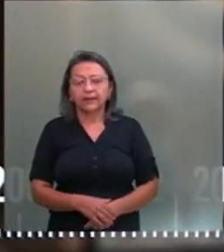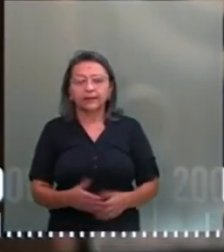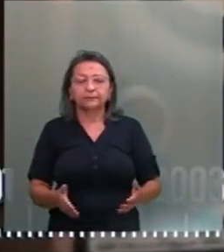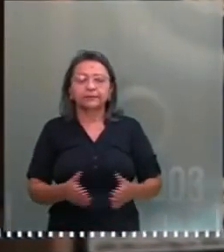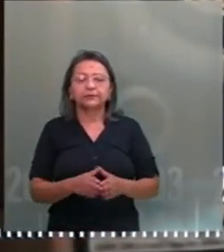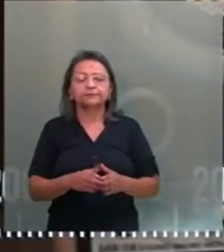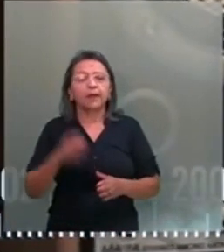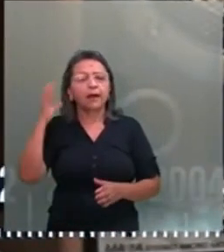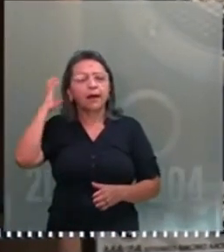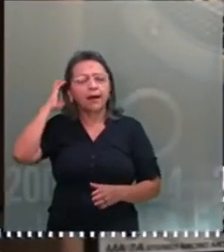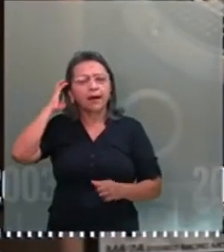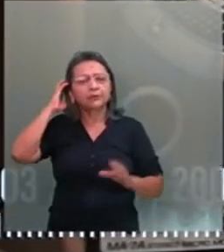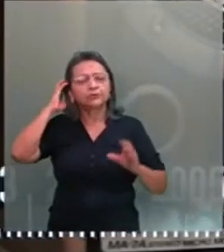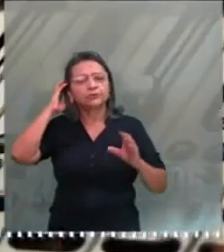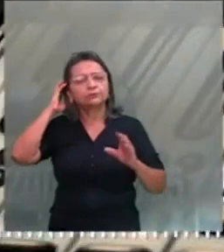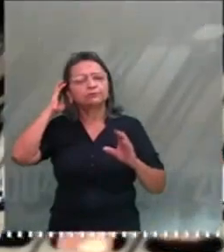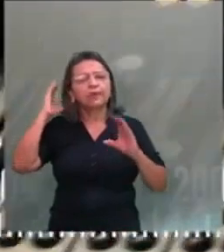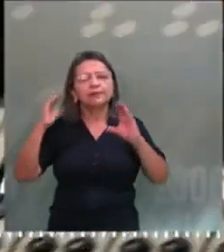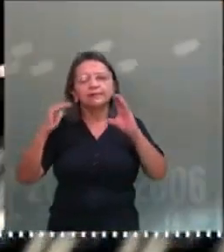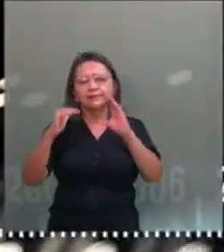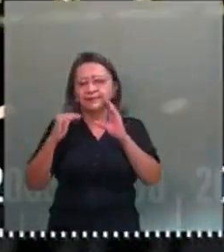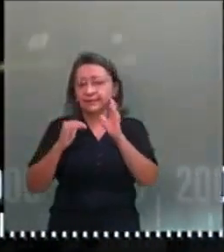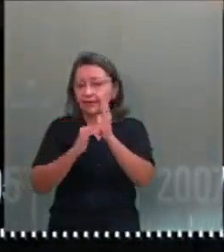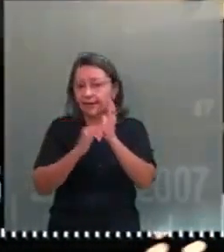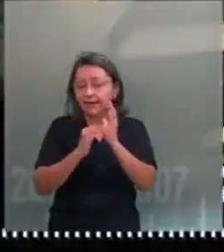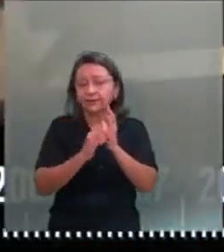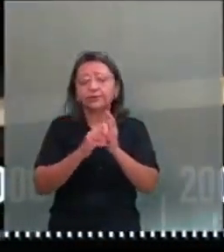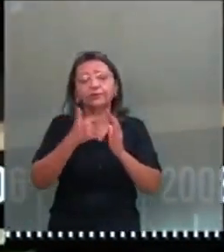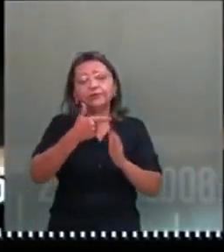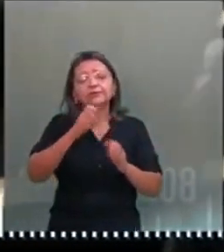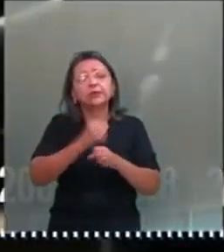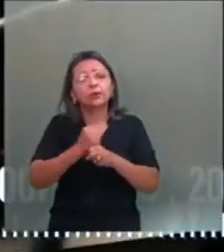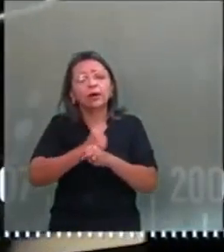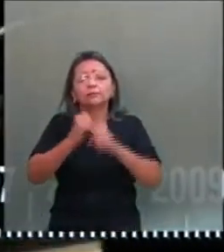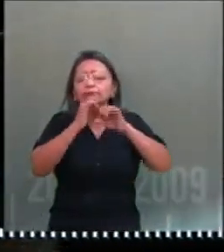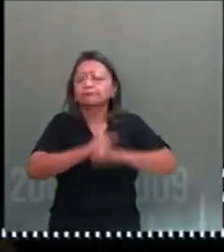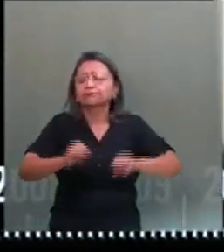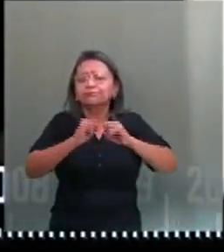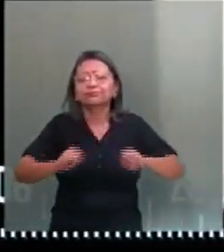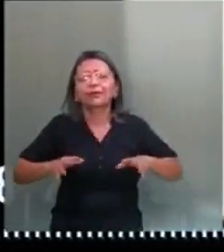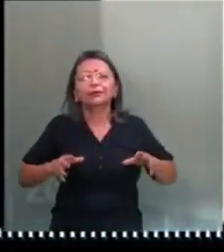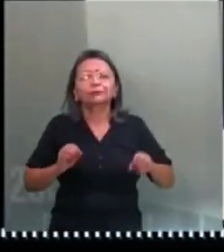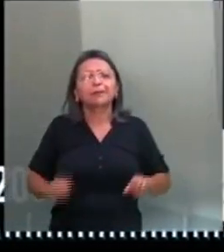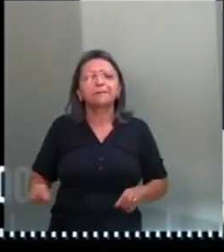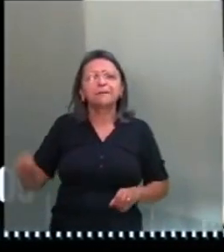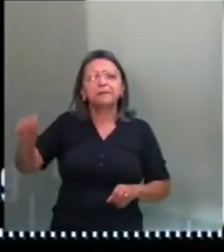Rádio Senado, há 25 anos levando o legislativo aos quatro cantos do Brasil.